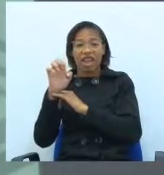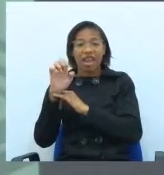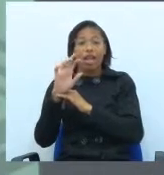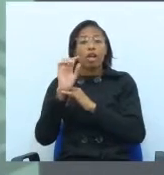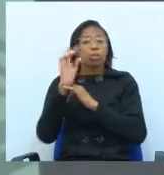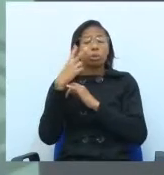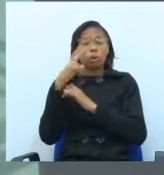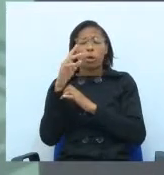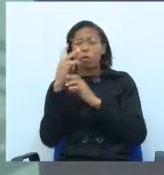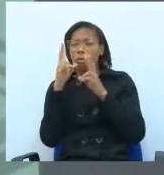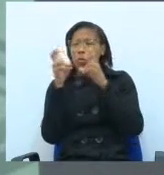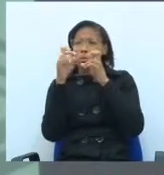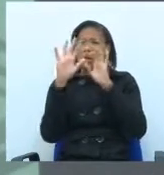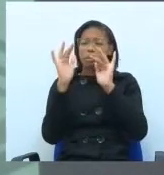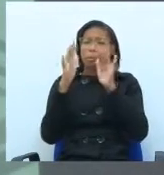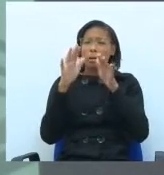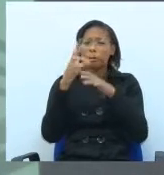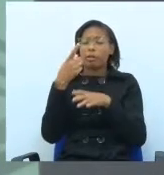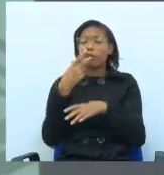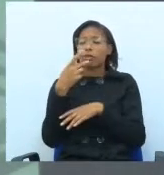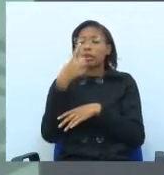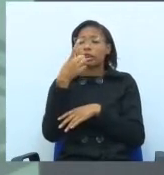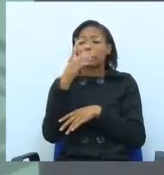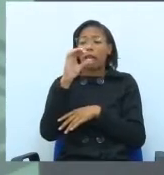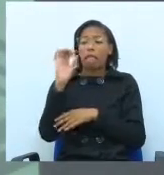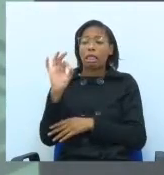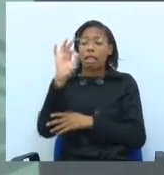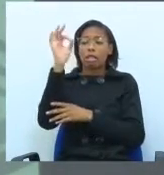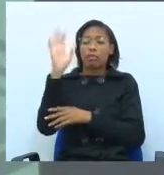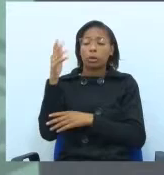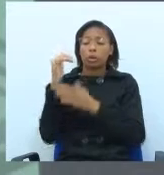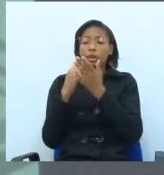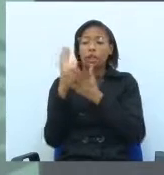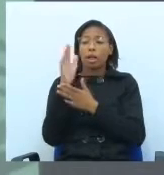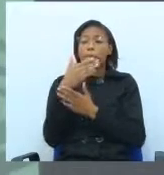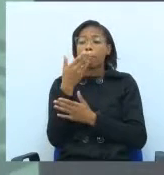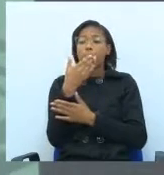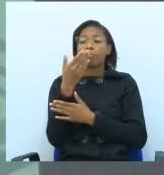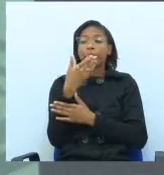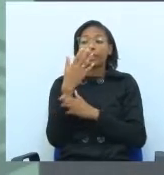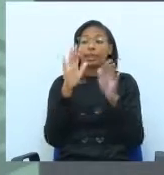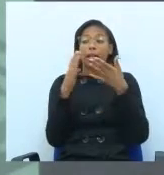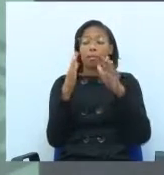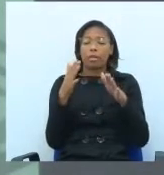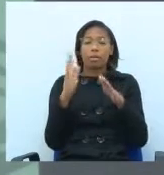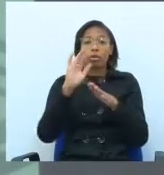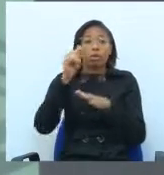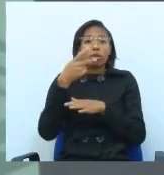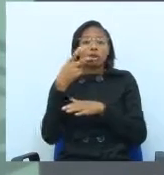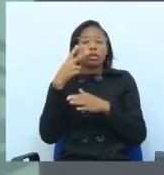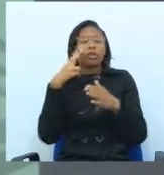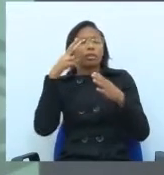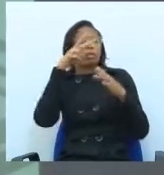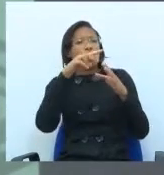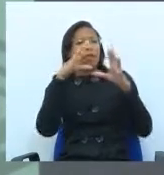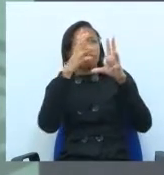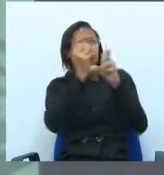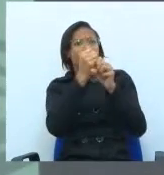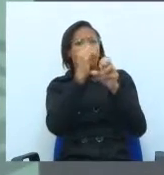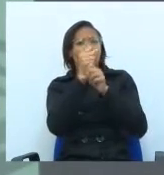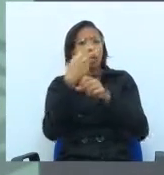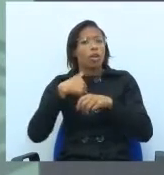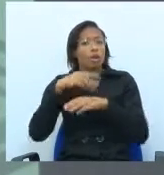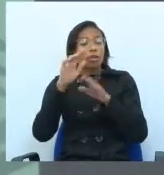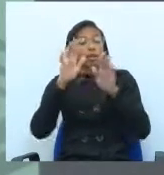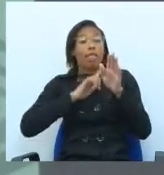ter uma visão, a gente está falando em torno de 10% aí para facilitar a visualização. Quando a gente olha o total das receitas, a gente tem